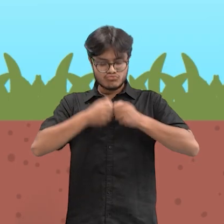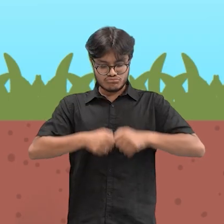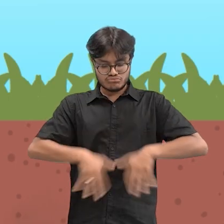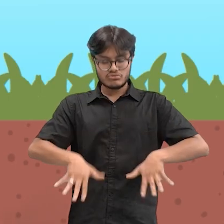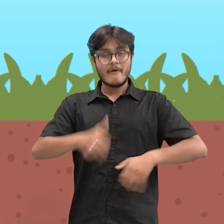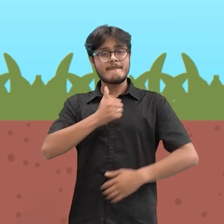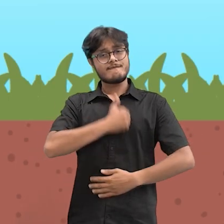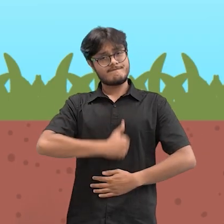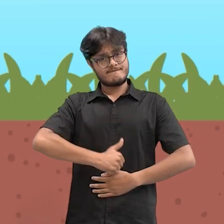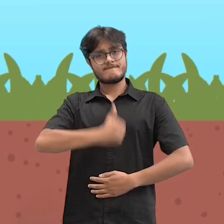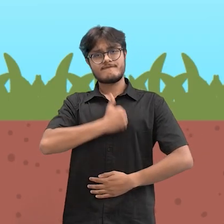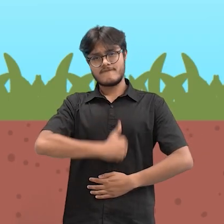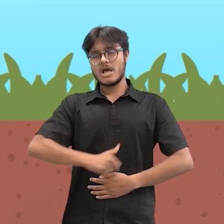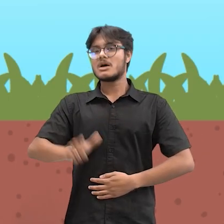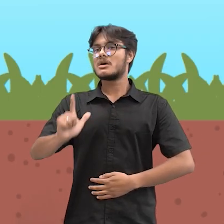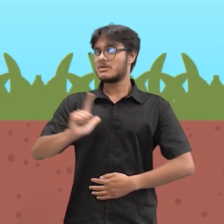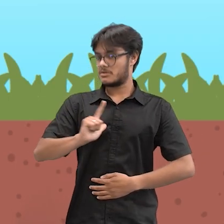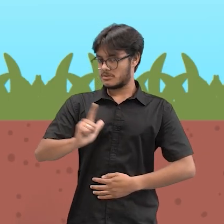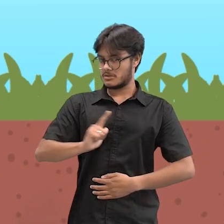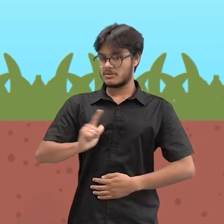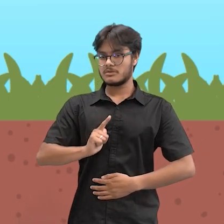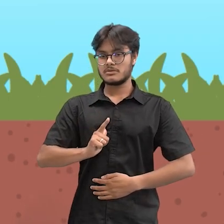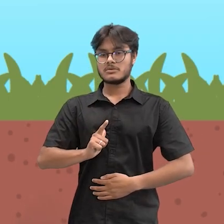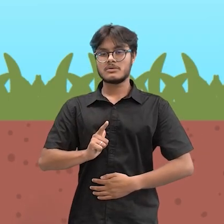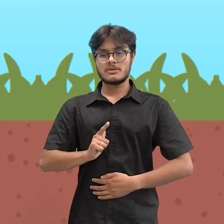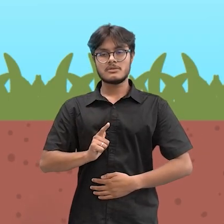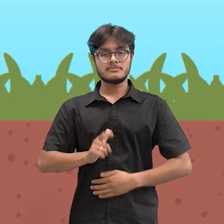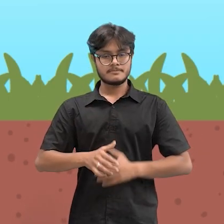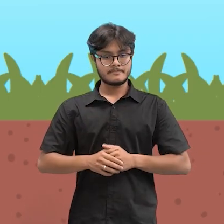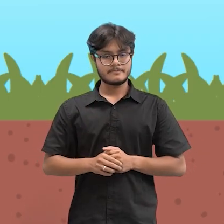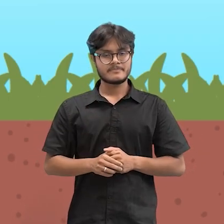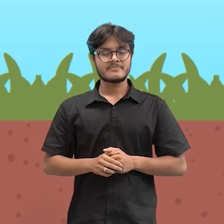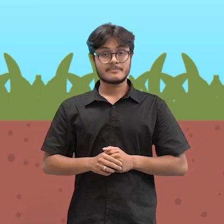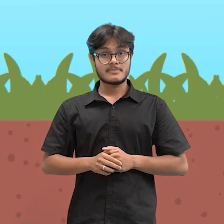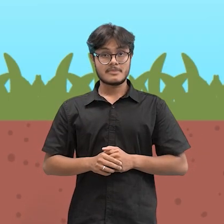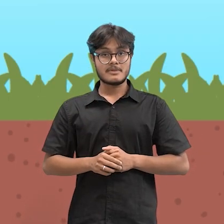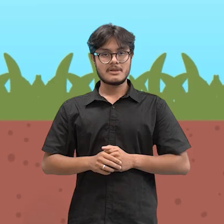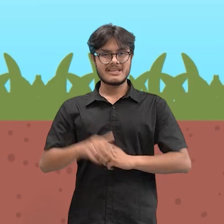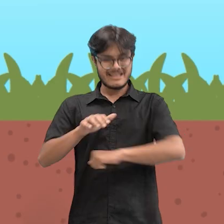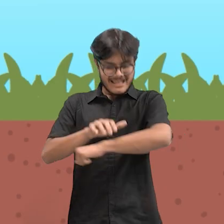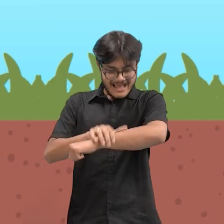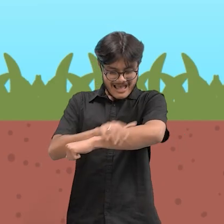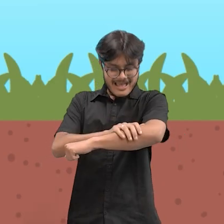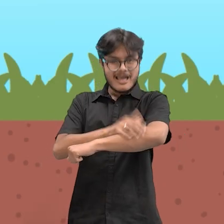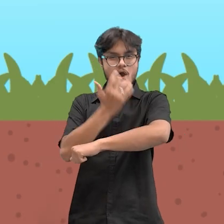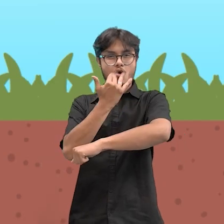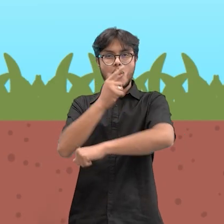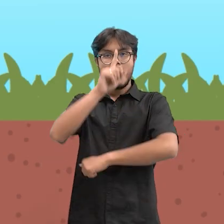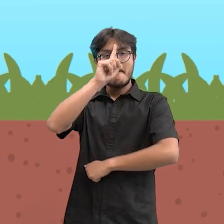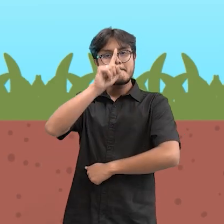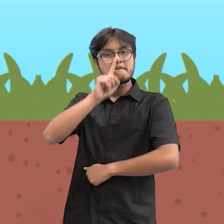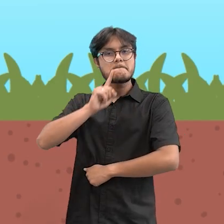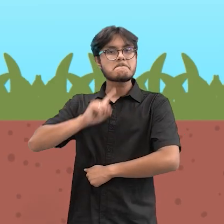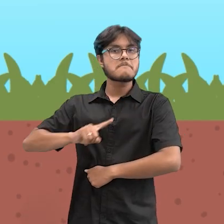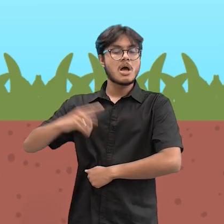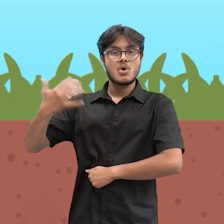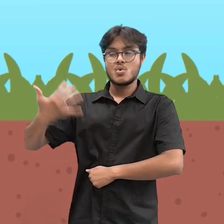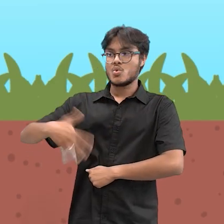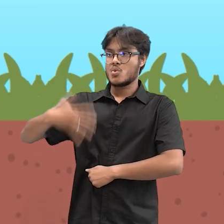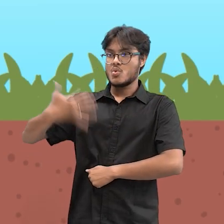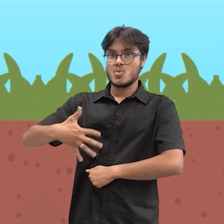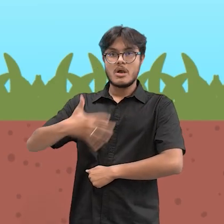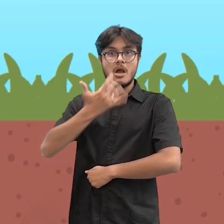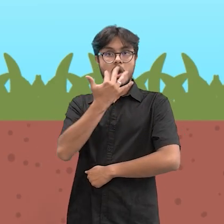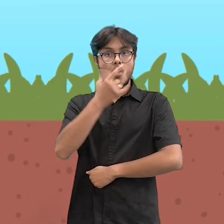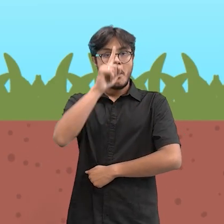nas fezes e ficando com o aspecto da pele anêmico, amarelado,